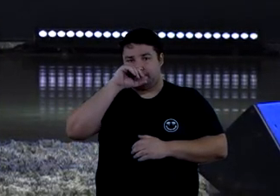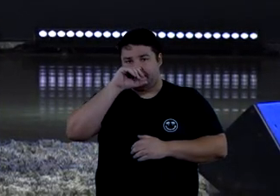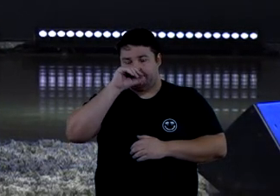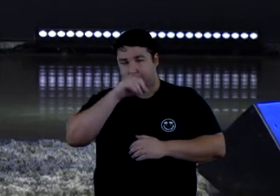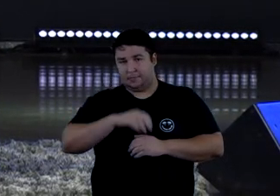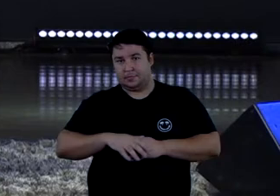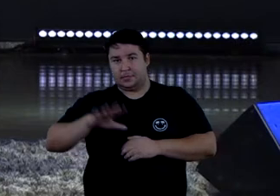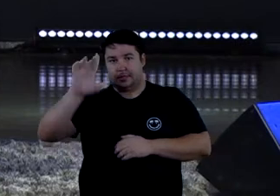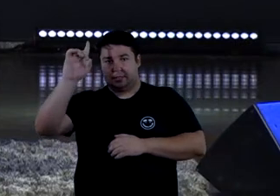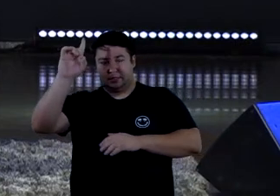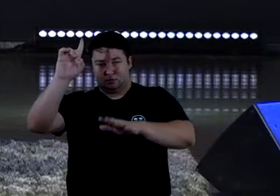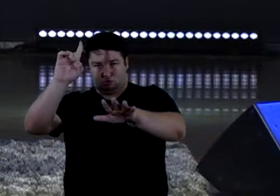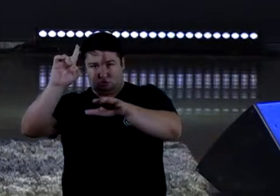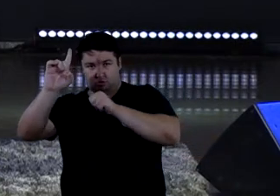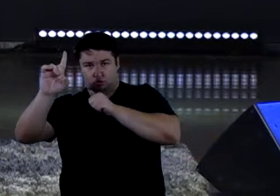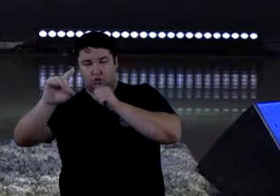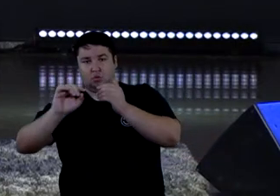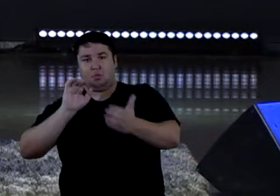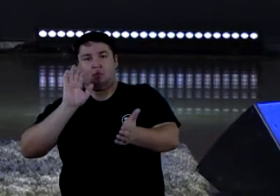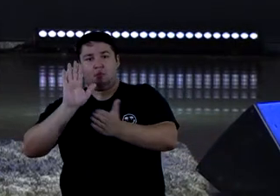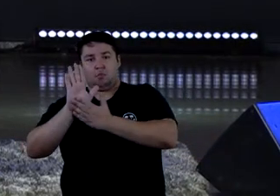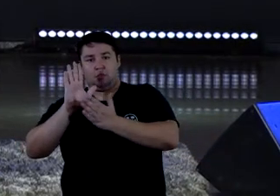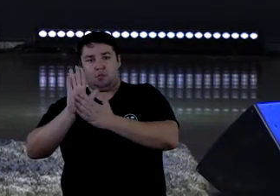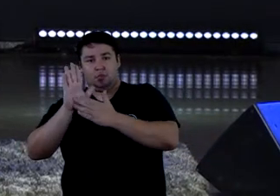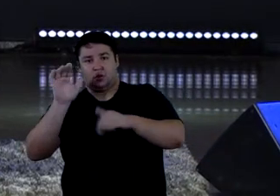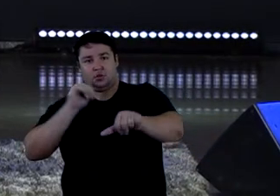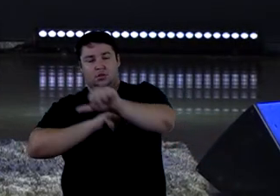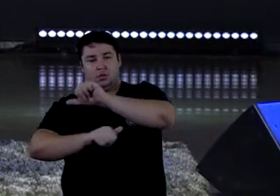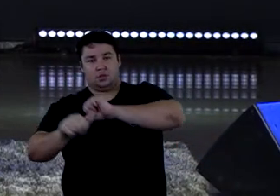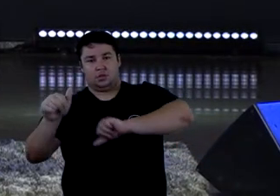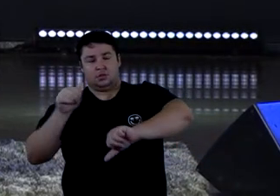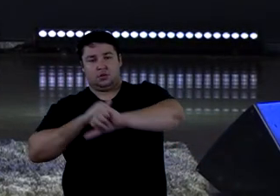Ele te trouxe com o propósito de te transformar.